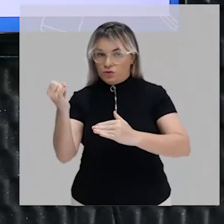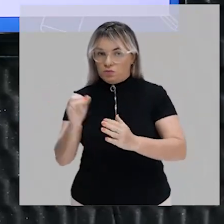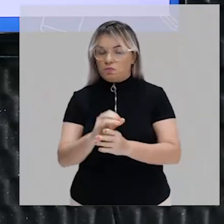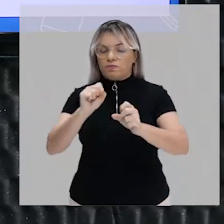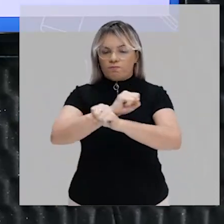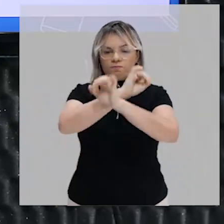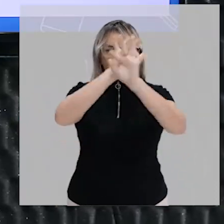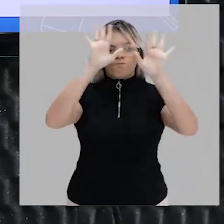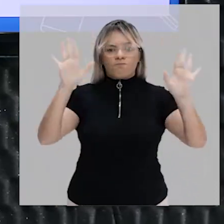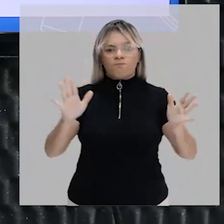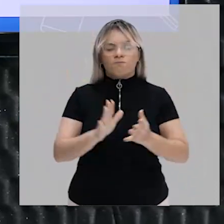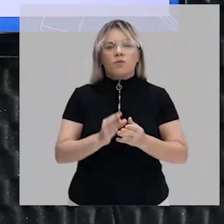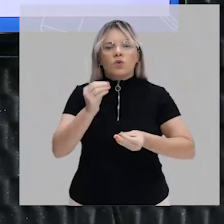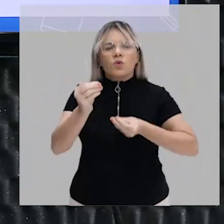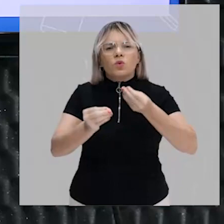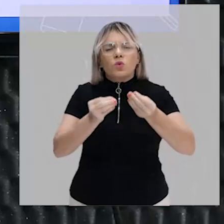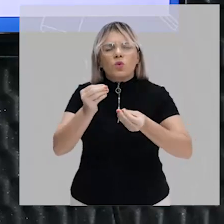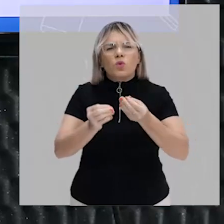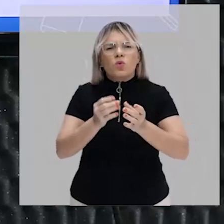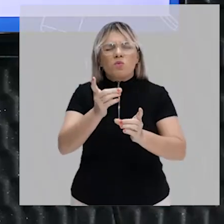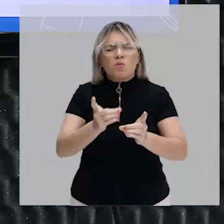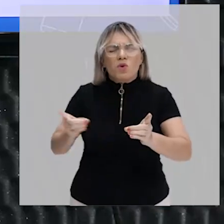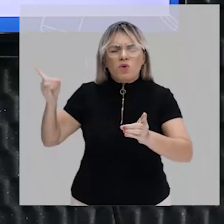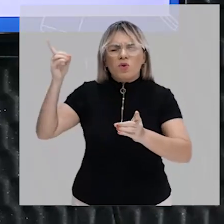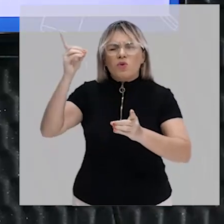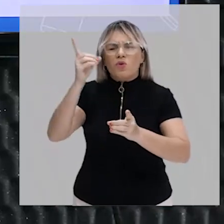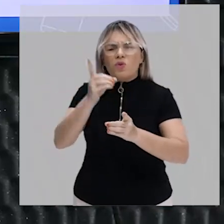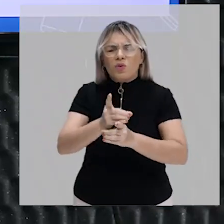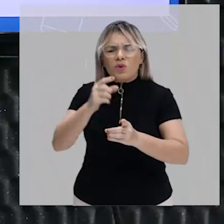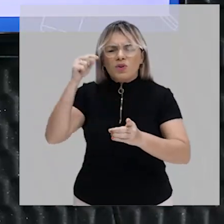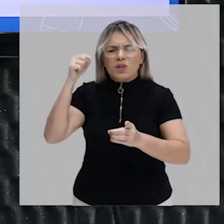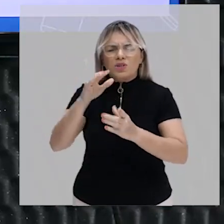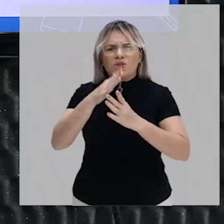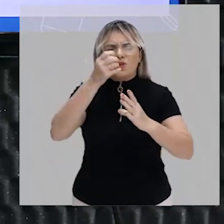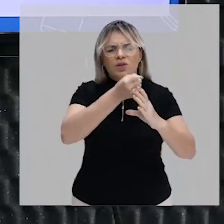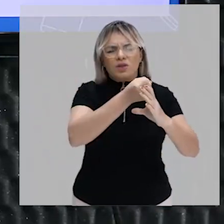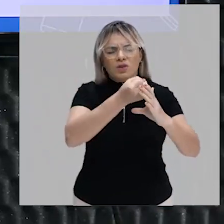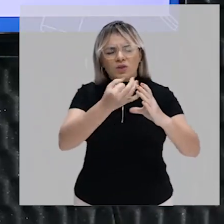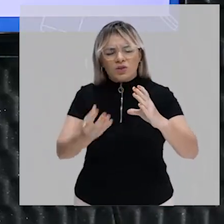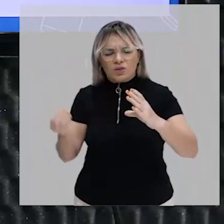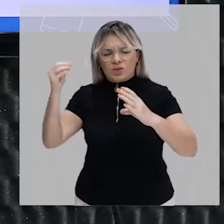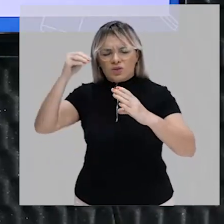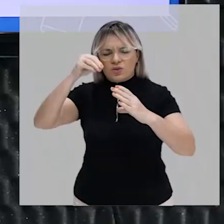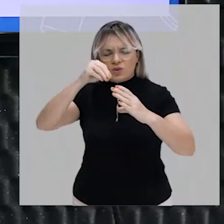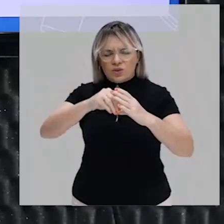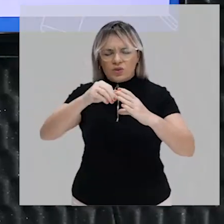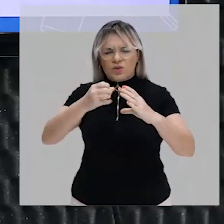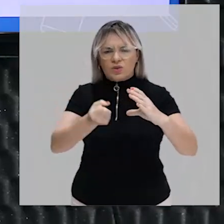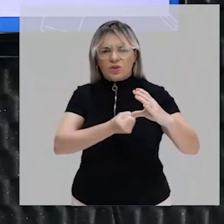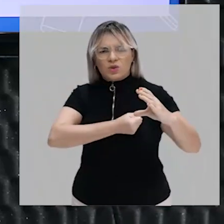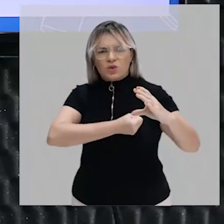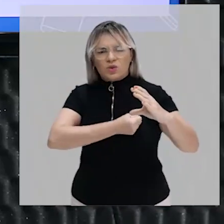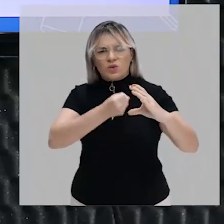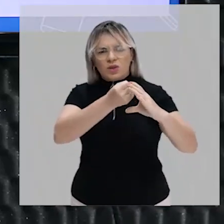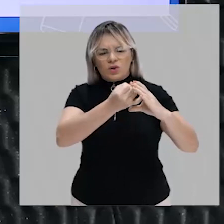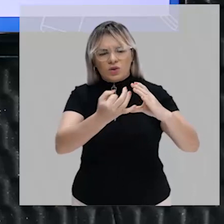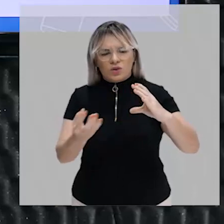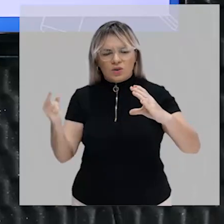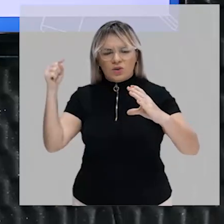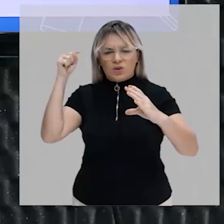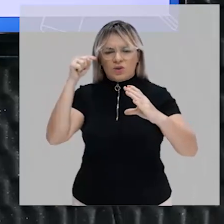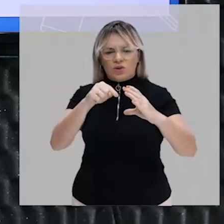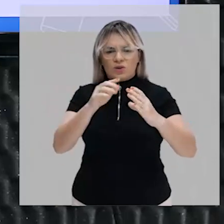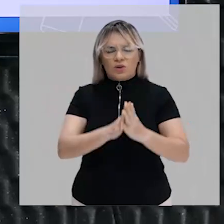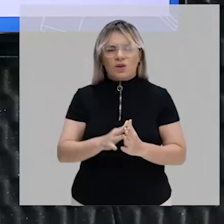tá? E como é que eu descubro, então, a quantidade de elementos ou o número de elementos do conjunto